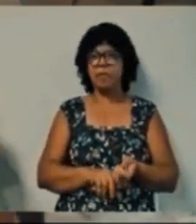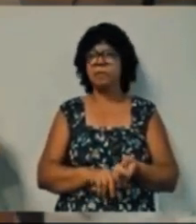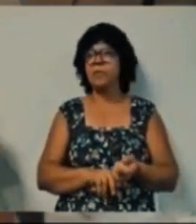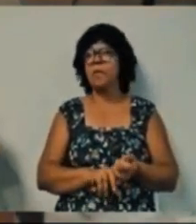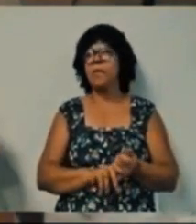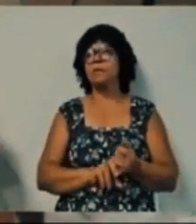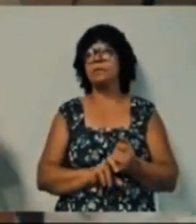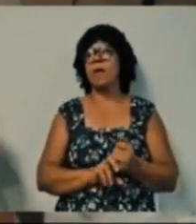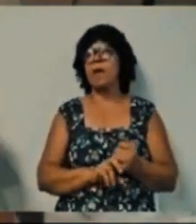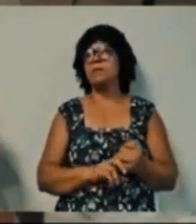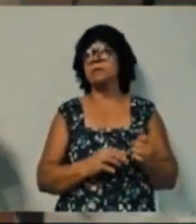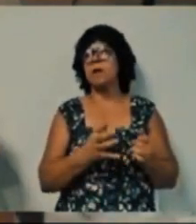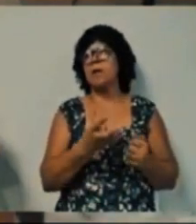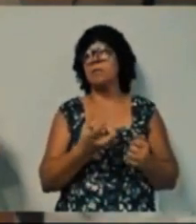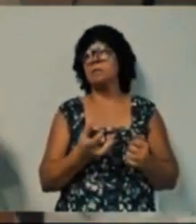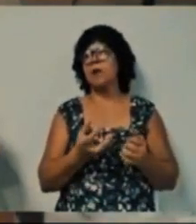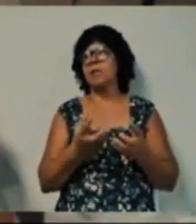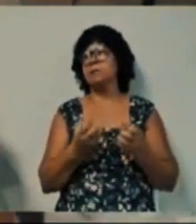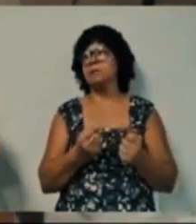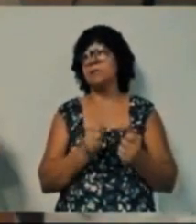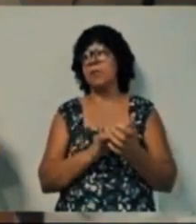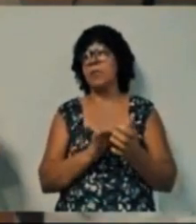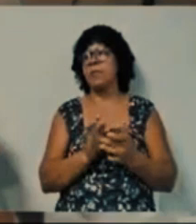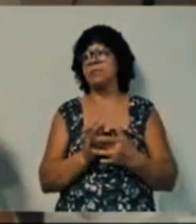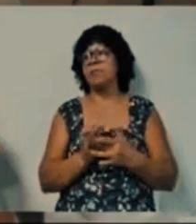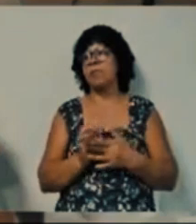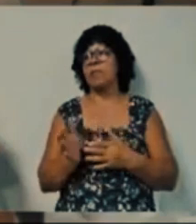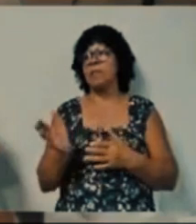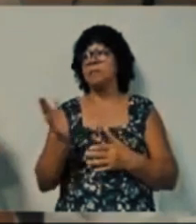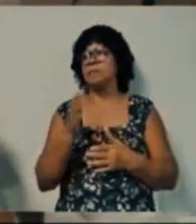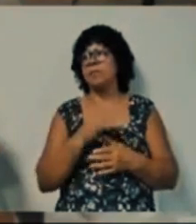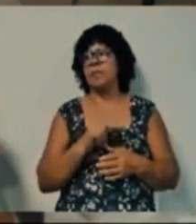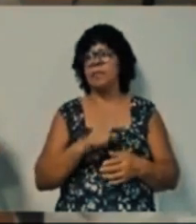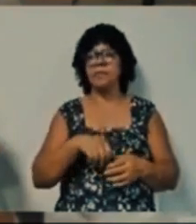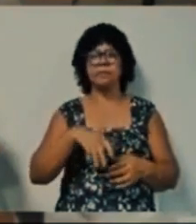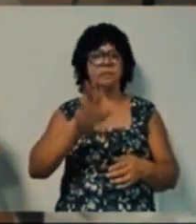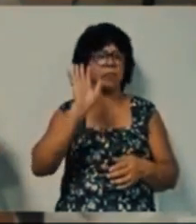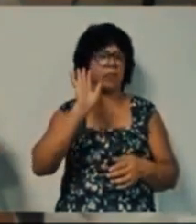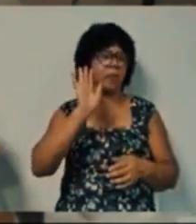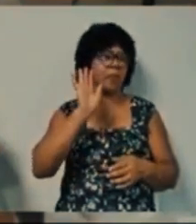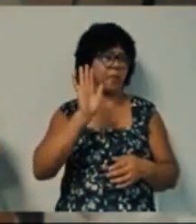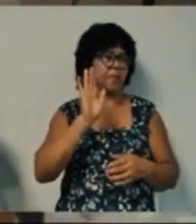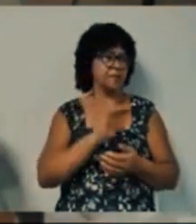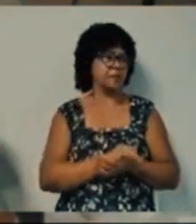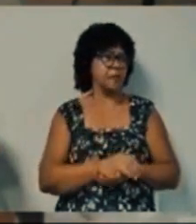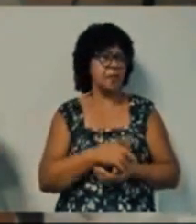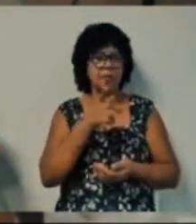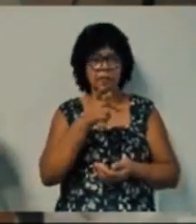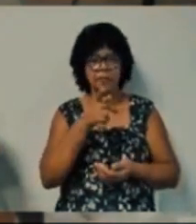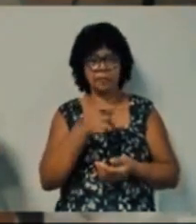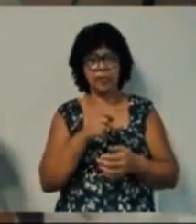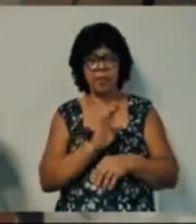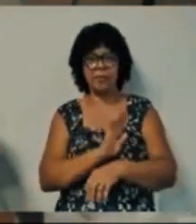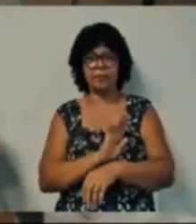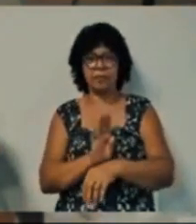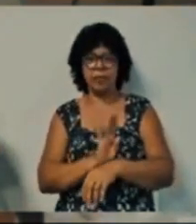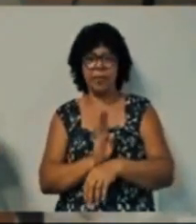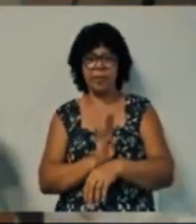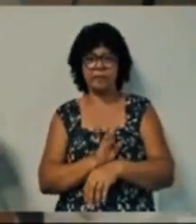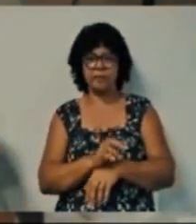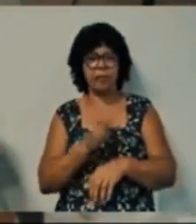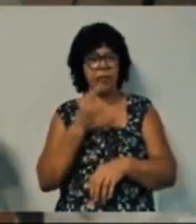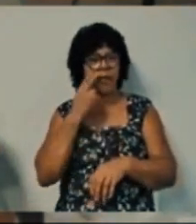a pessoa que deseja entregar a sua vida para Cristo? Saia do seu lugar e venha aqui diante do altar do Senhor. Hoje